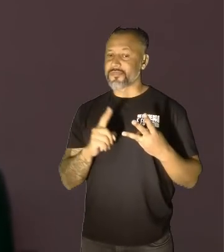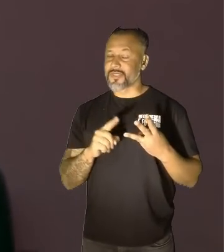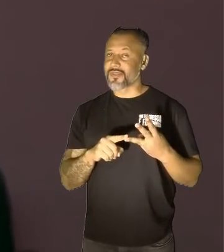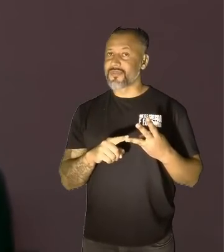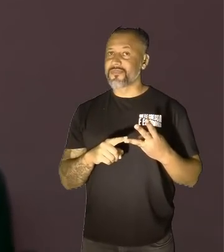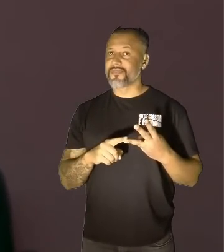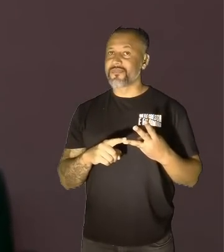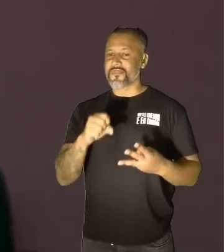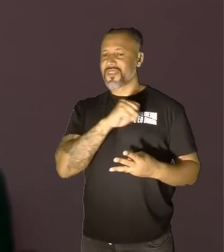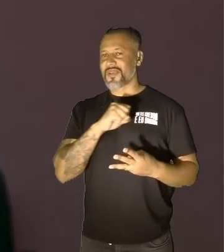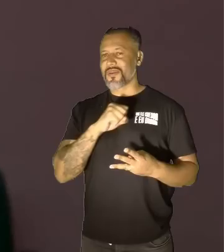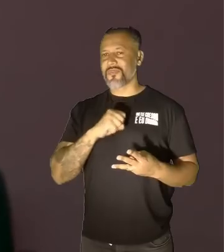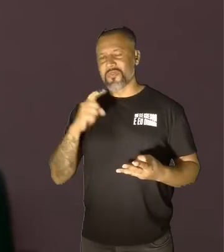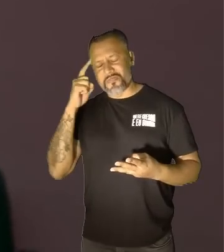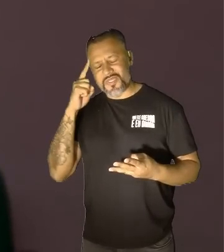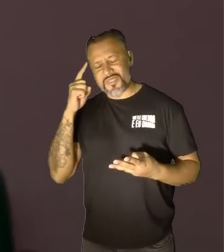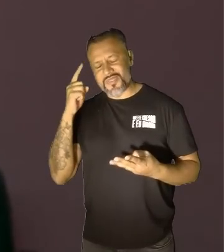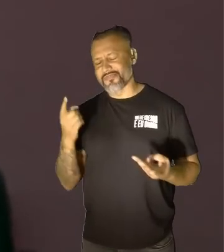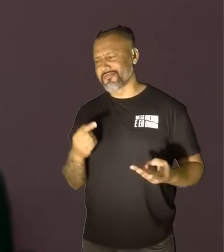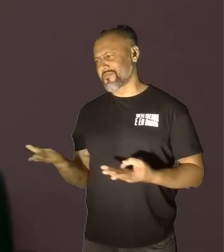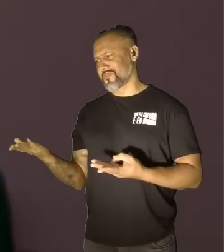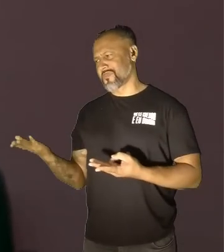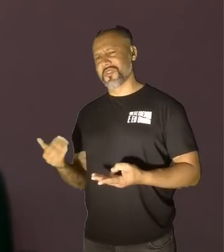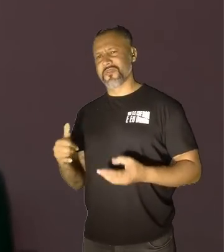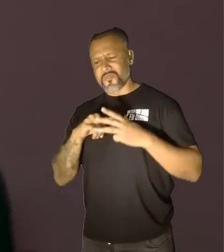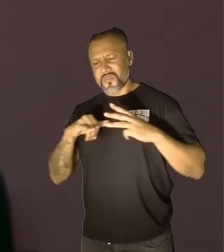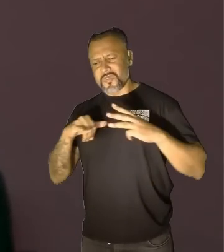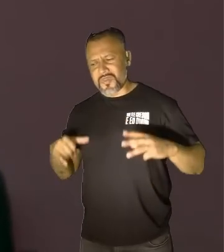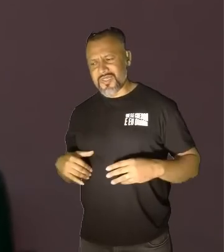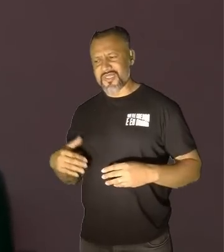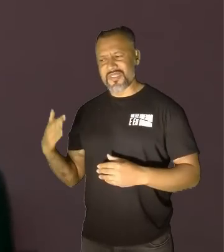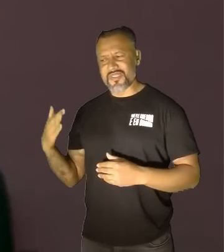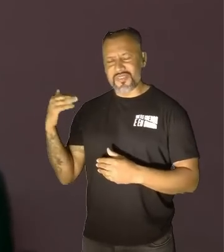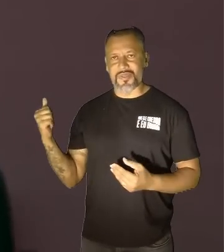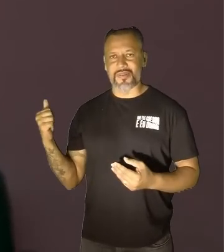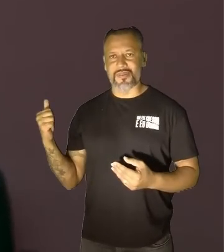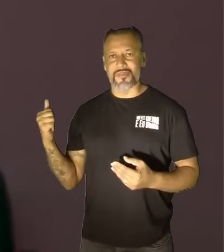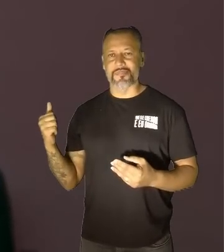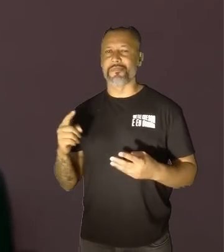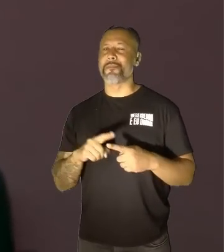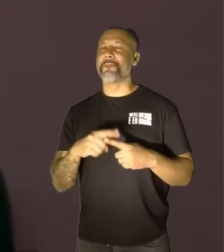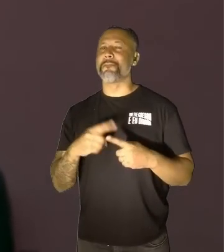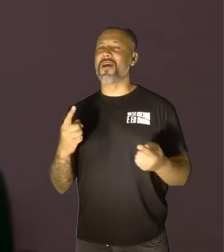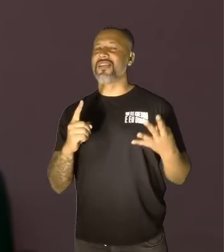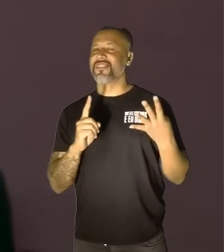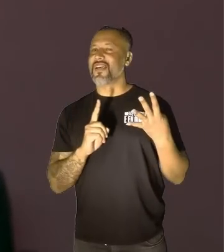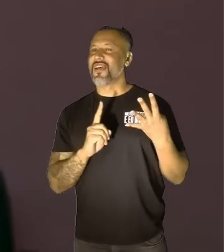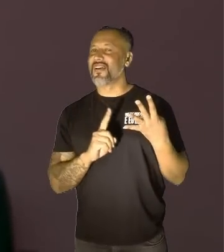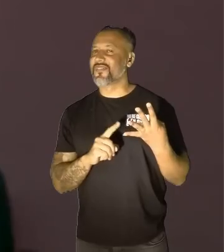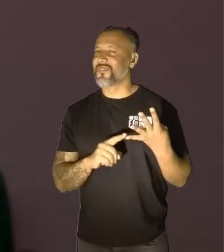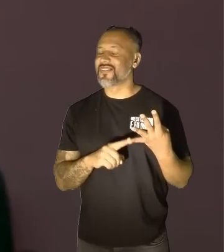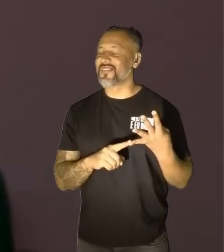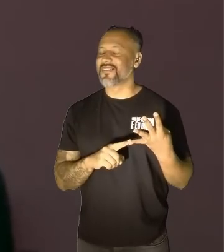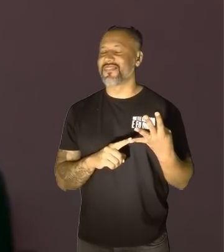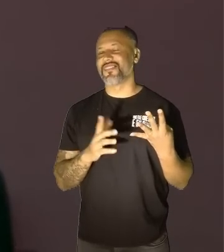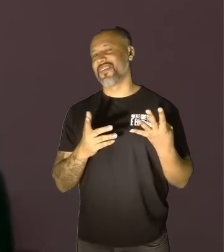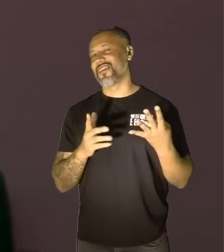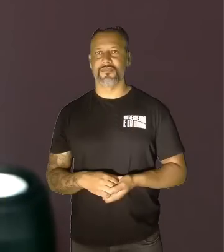Na quarta vez, acontece algo que não aconteceu nas três primeiras vezes. Põe para mim 1 Samuel